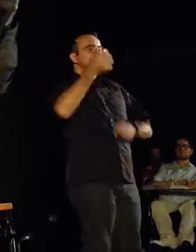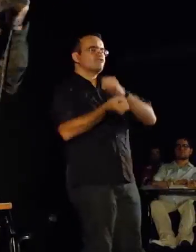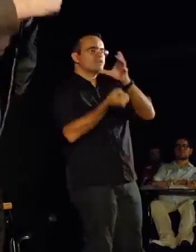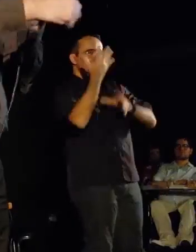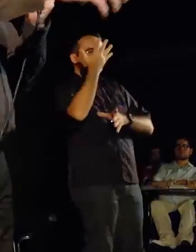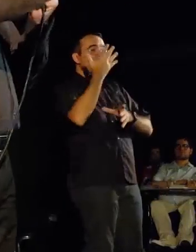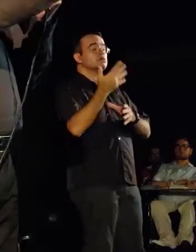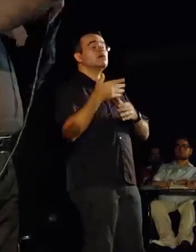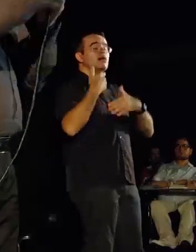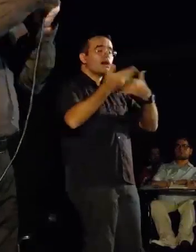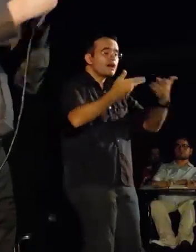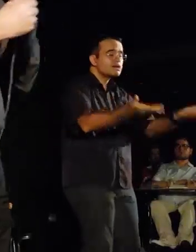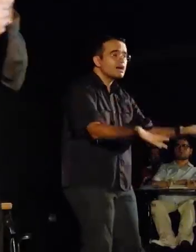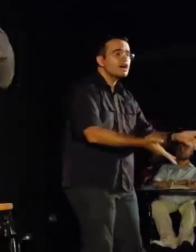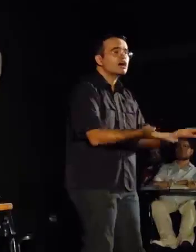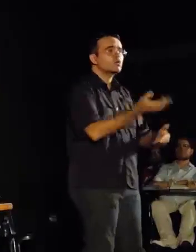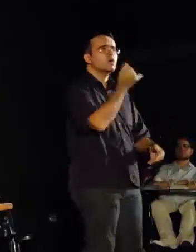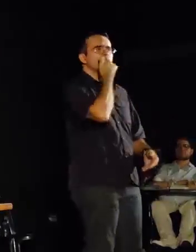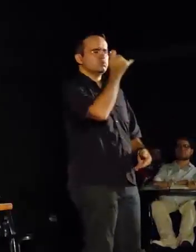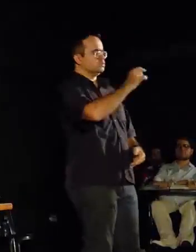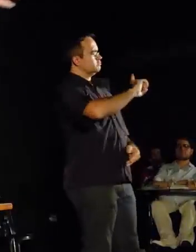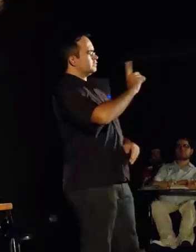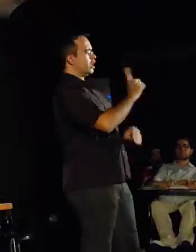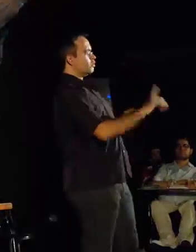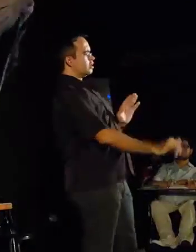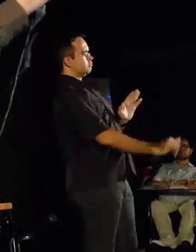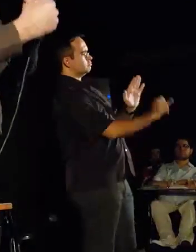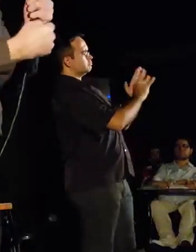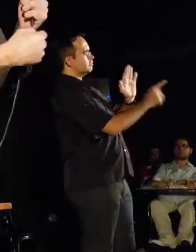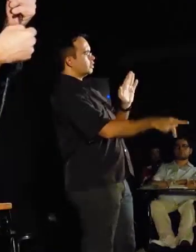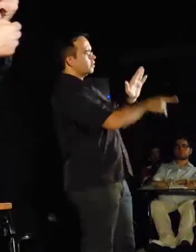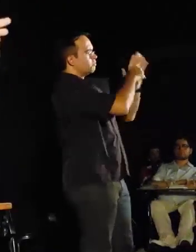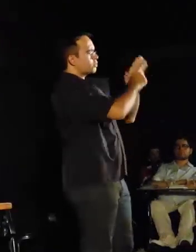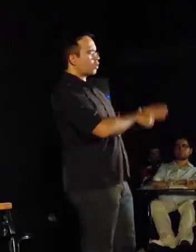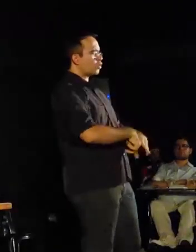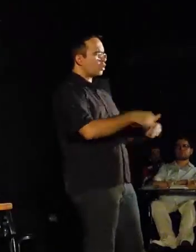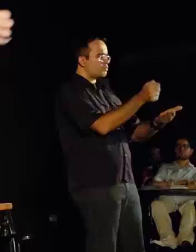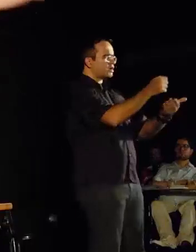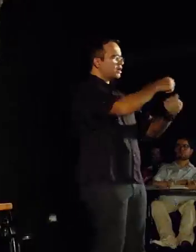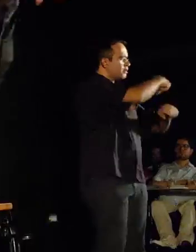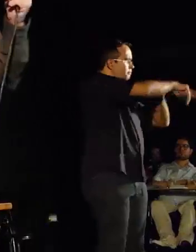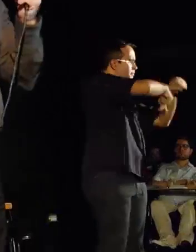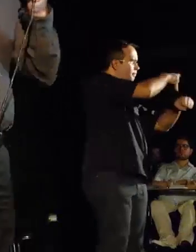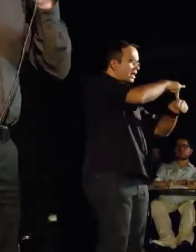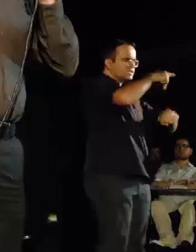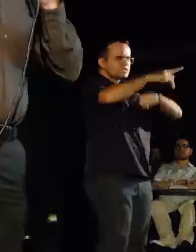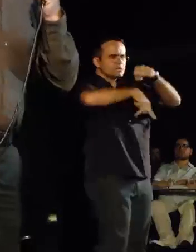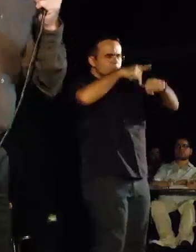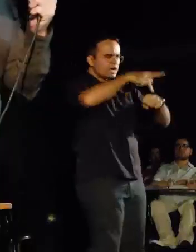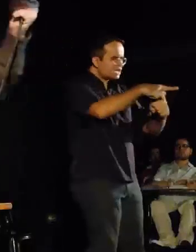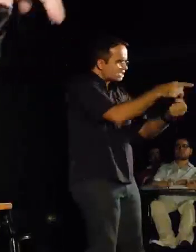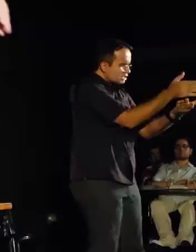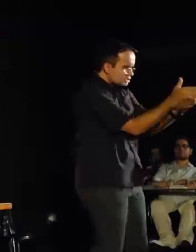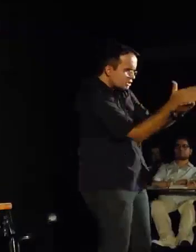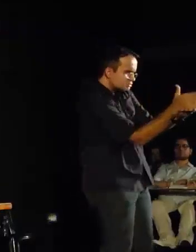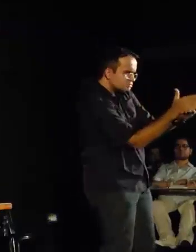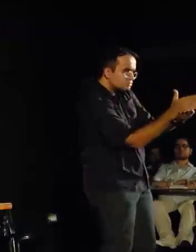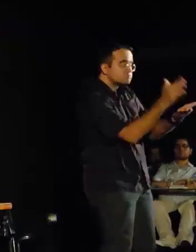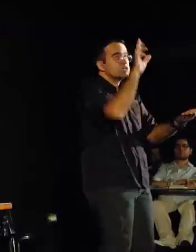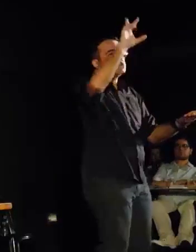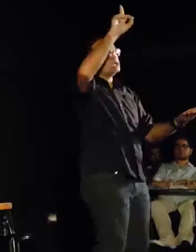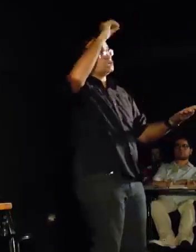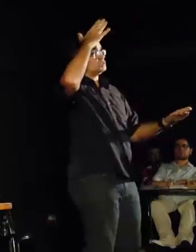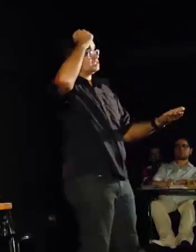é a defesa da nossa identidade, é a defesa das nossas fronteiras, é contra Deus sabe quem, né? Contra, sei